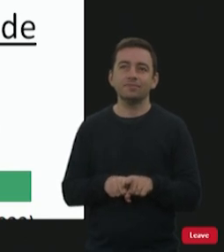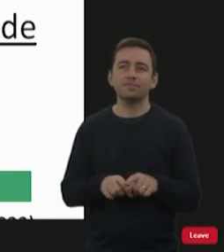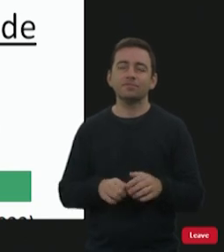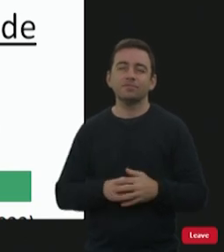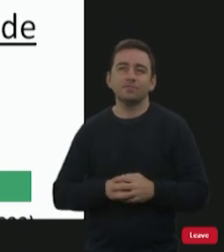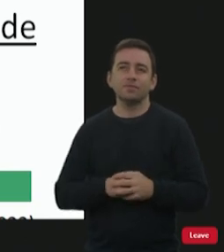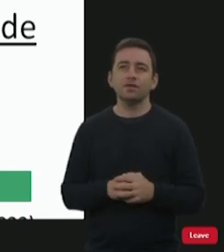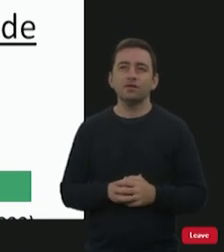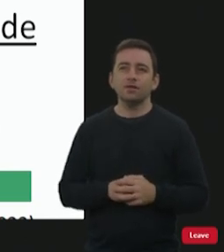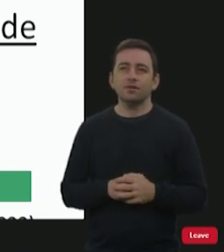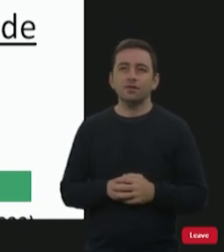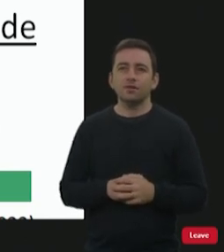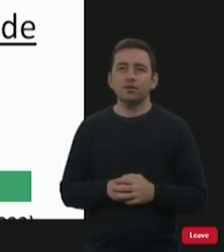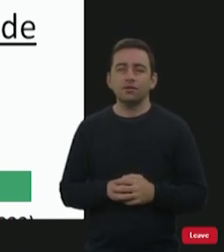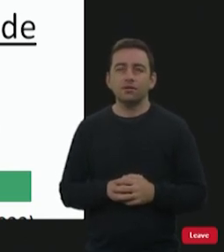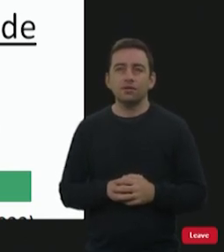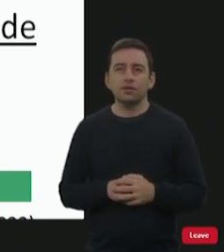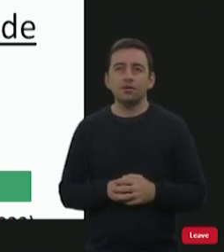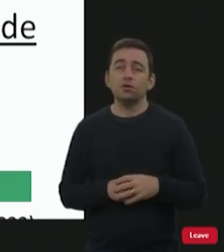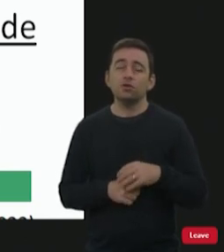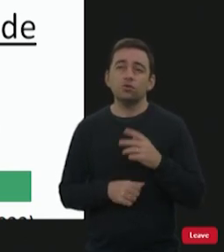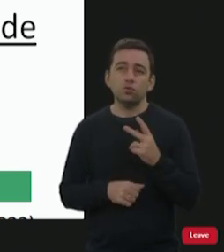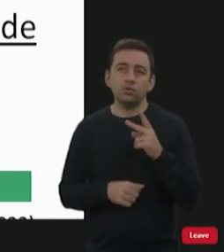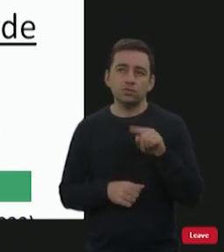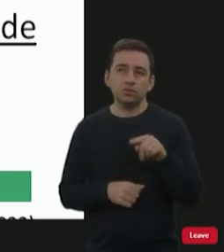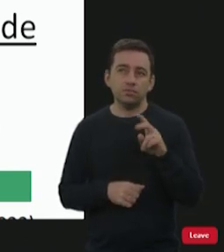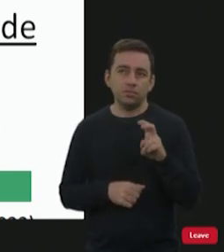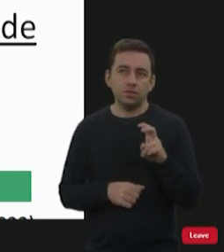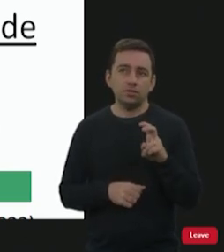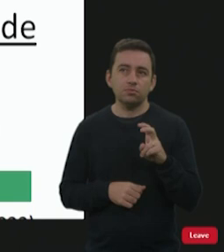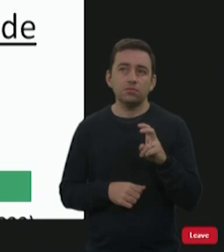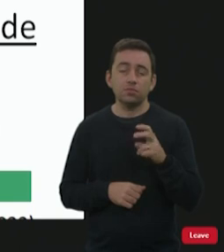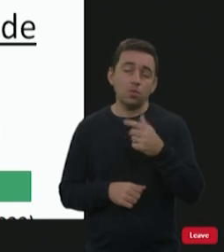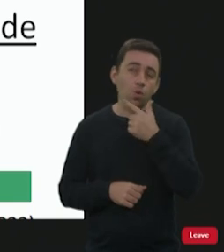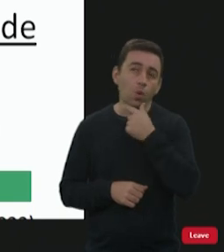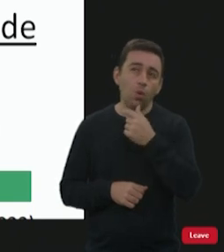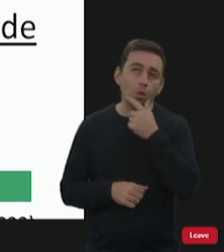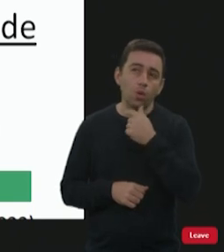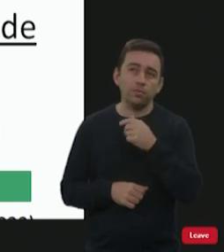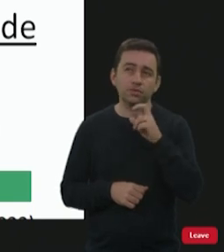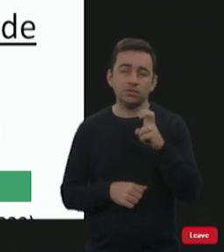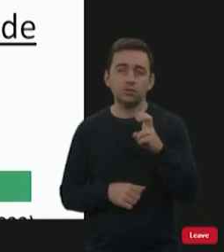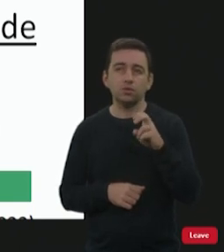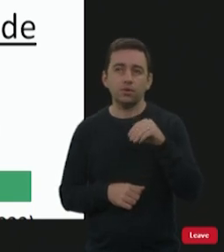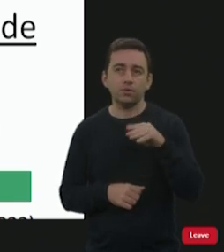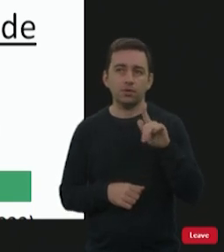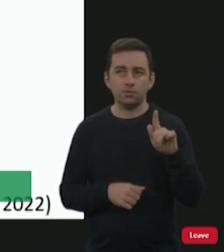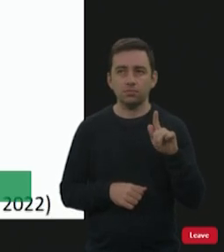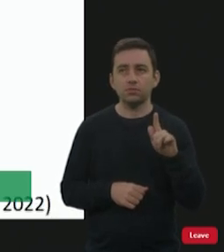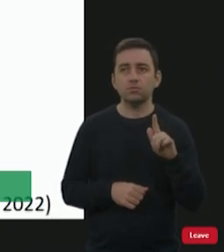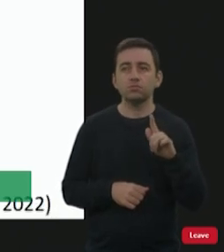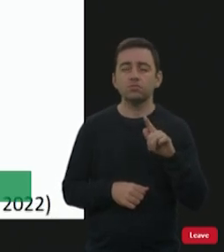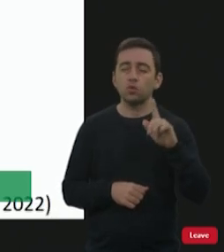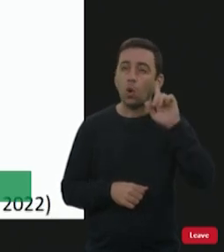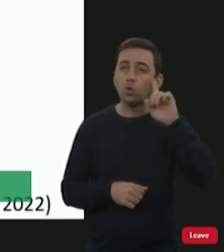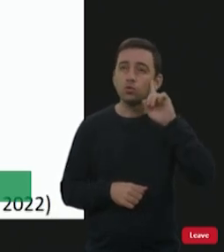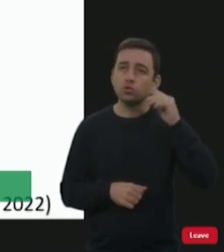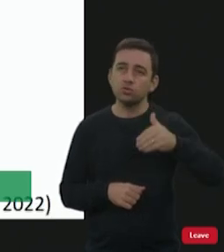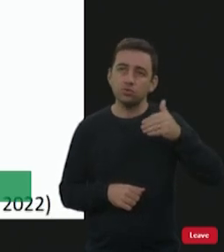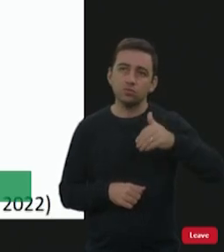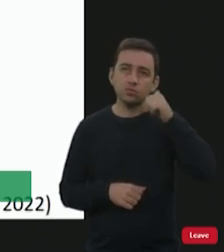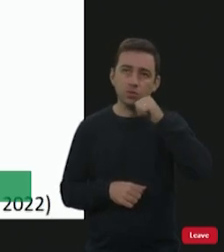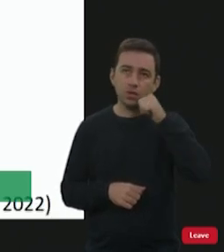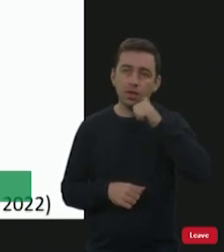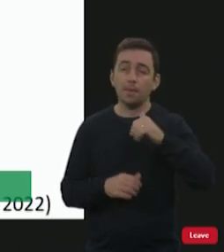administração é a posologia 2,5 mg por dia em homens, 5 mg por dia em mulheres. Em pacientes abaixo de